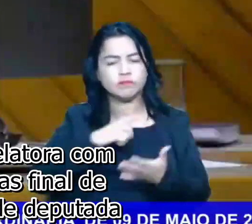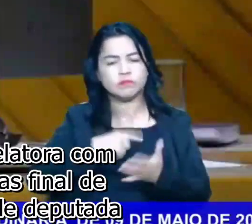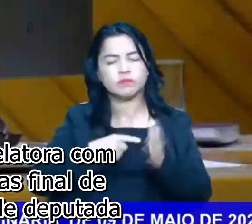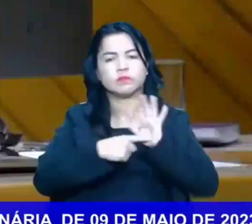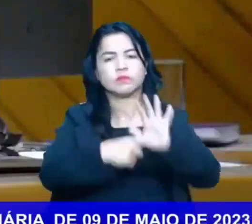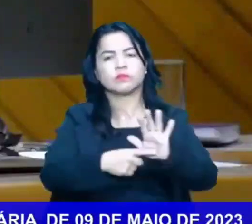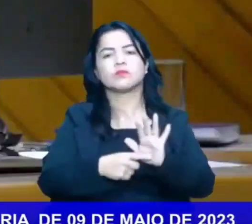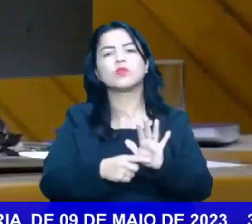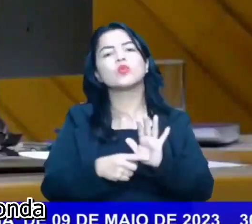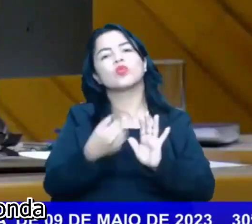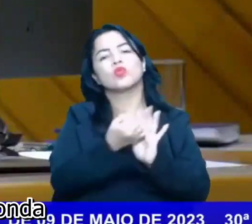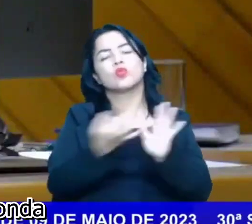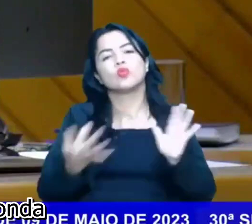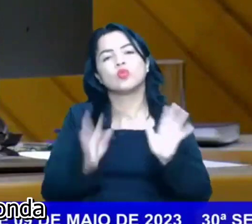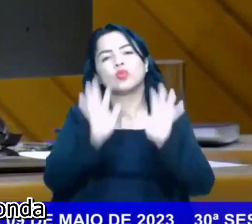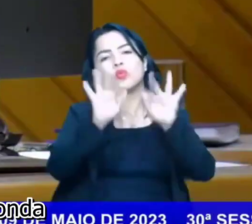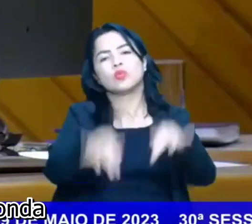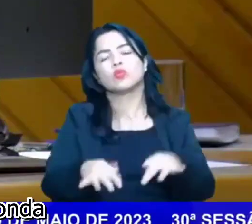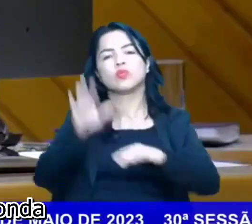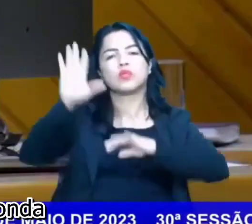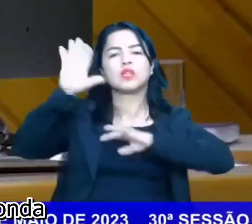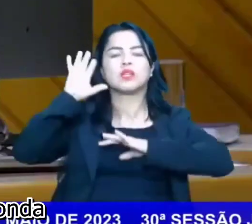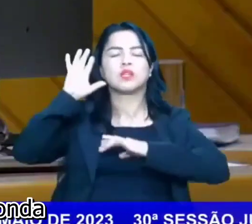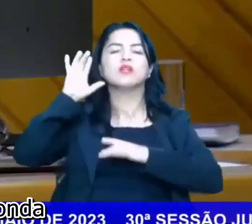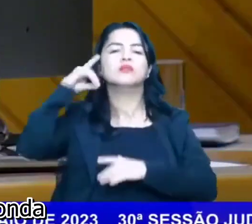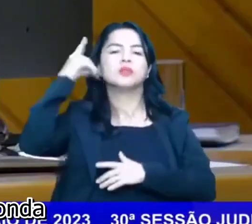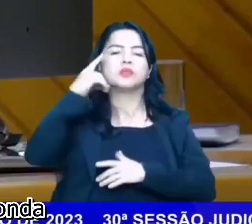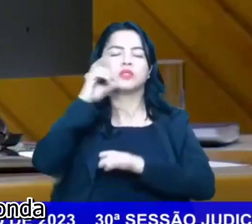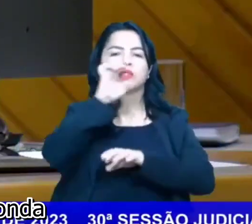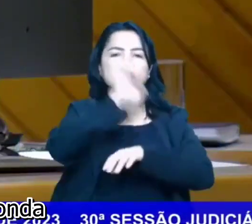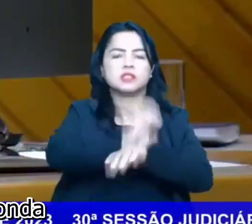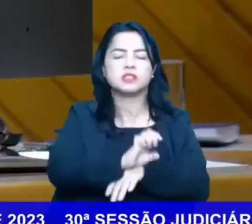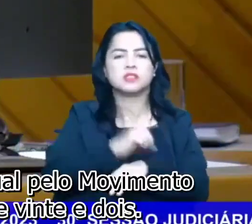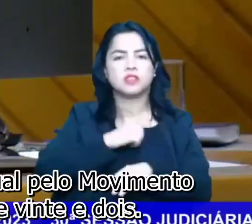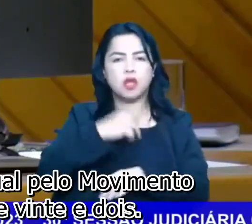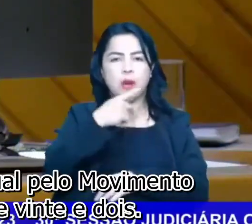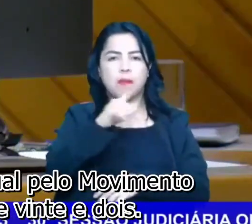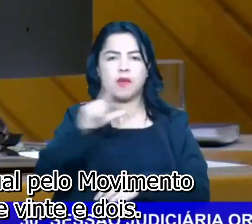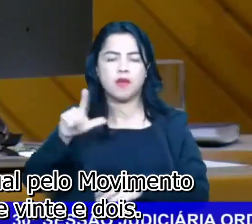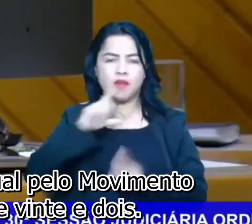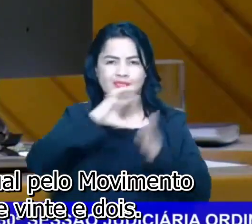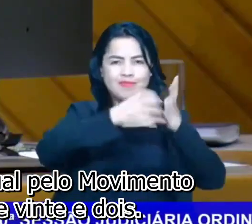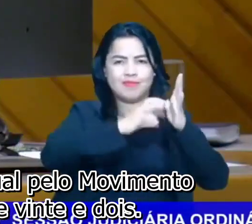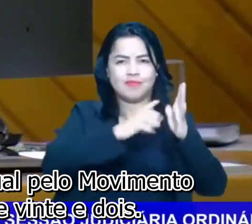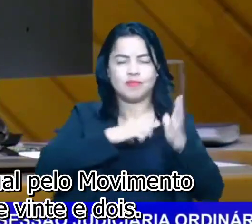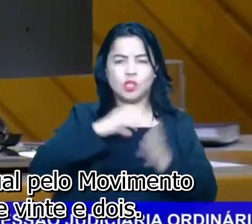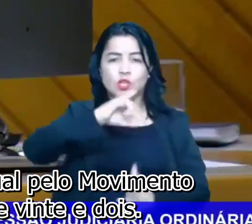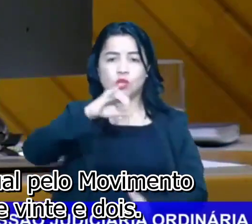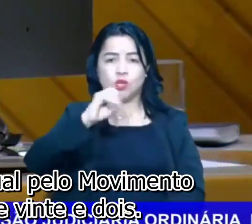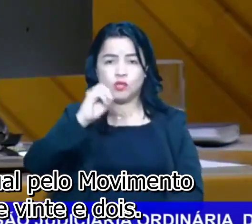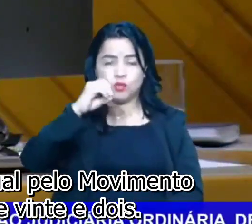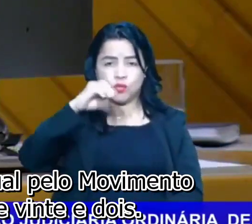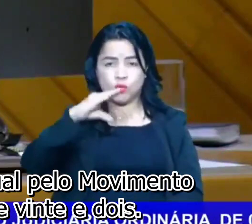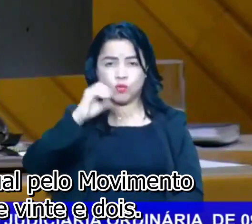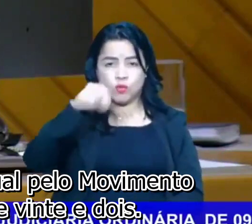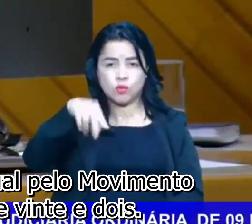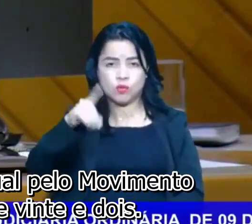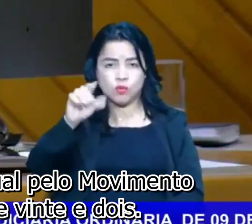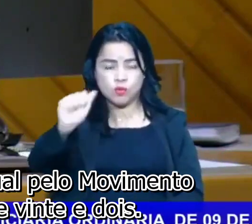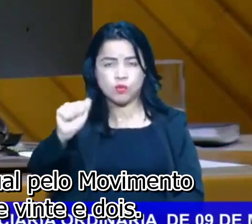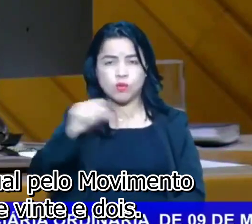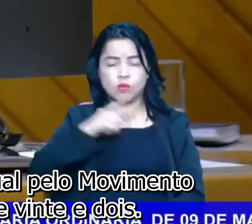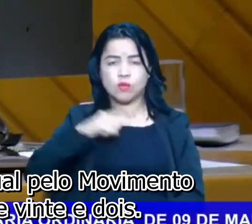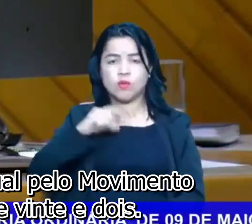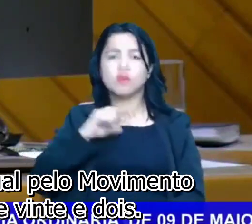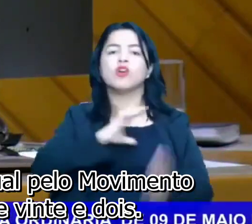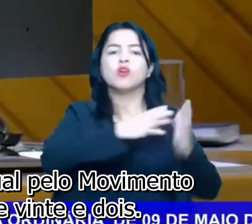Jaqueline Lima Bastos, que concorreu ao cargo de deputada estadual pelo Partido Liberal PL, e de Joconda Camilo da Silva, que concorreu ao cargo de deputada estadual pelo